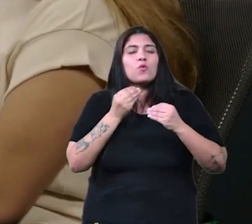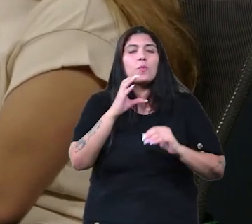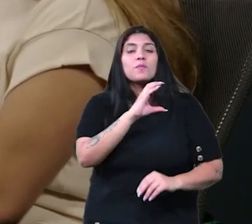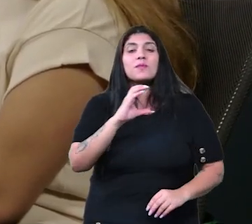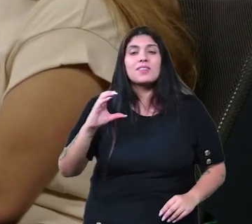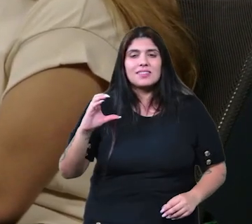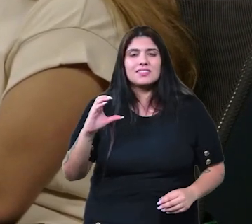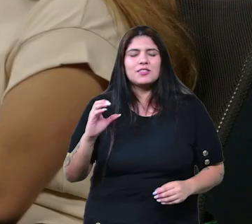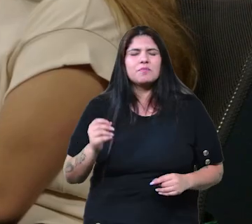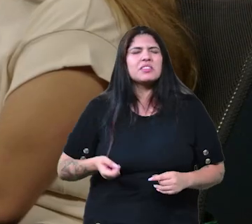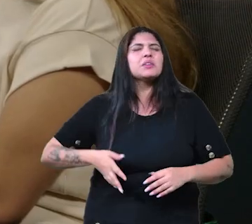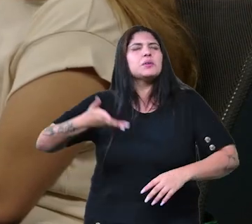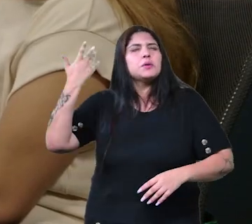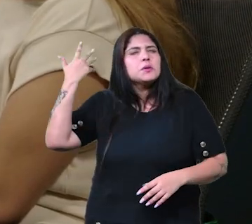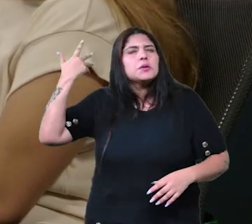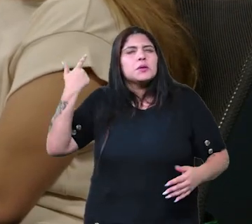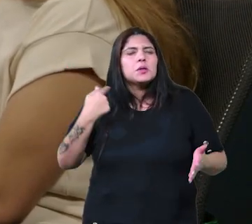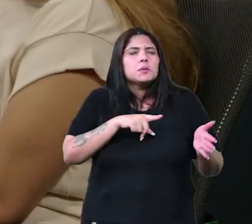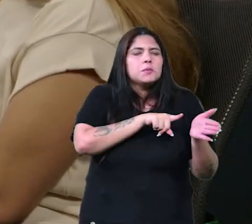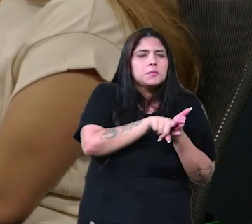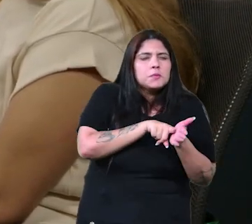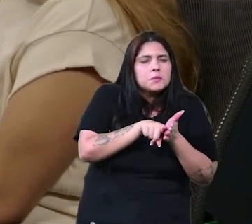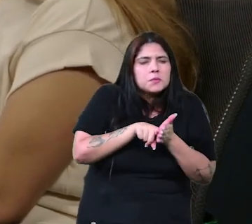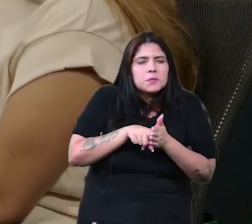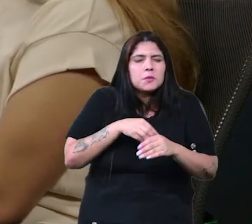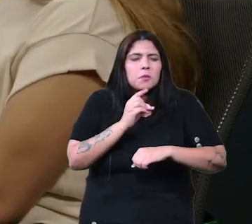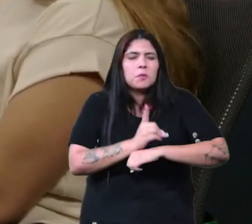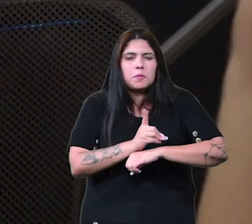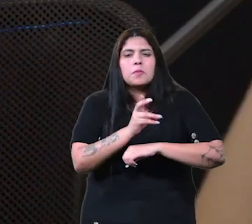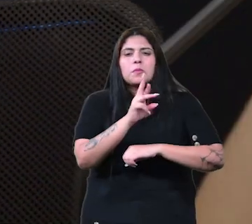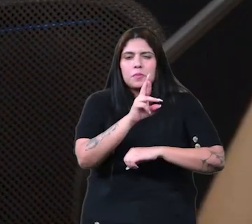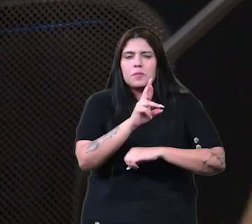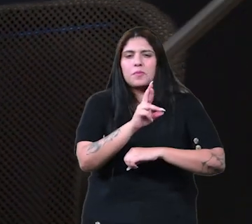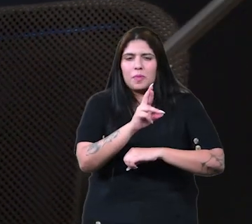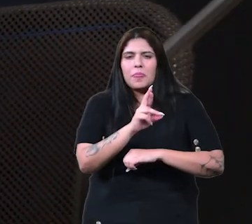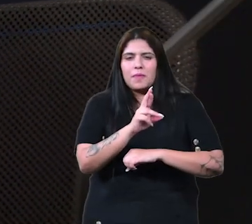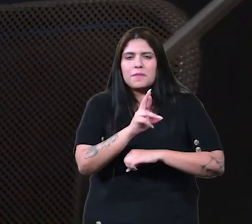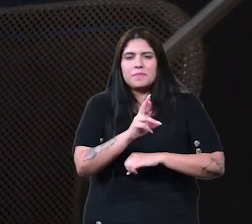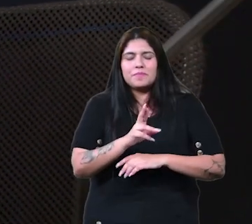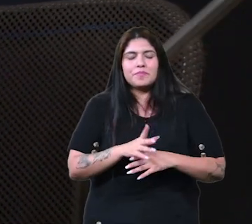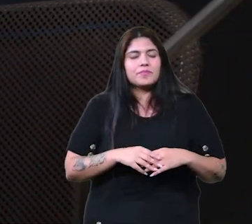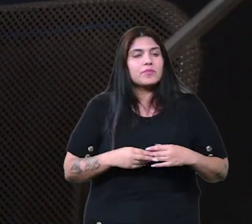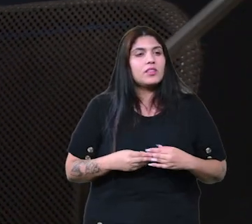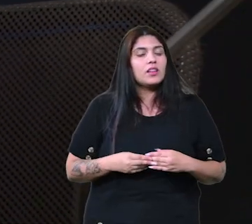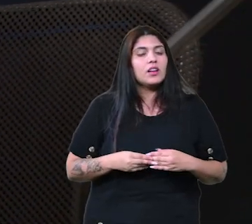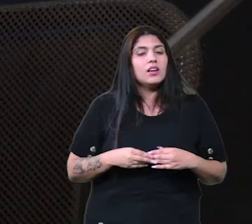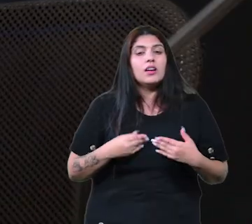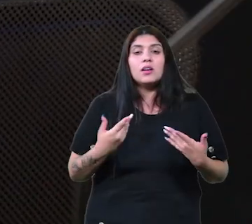do doutorado, né? Meu doutorado foi em administração, mas eu estudei justamente a prática